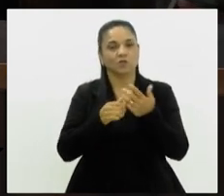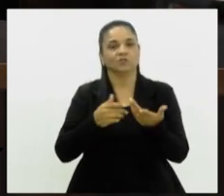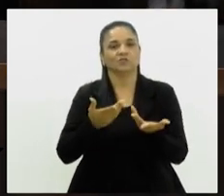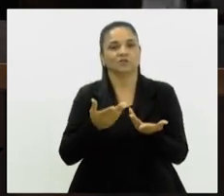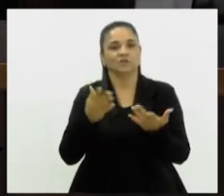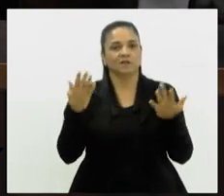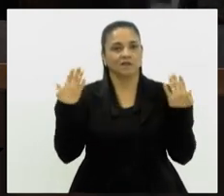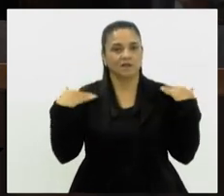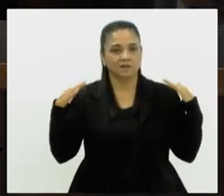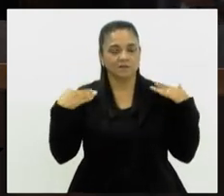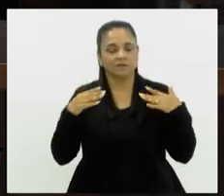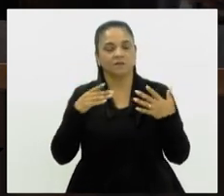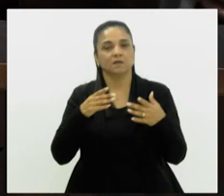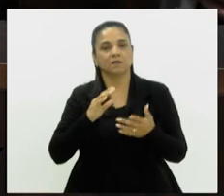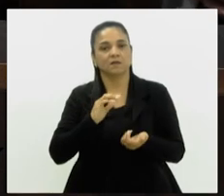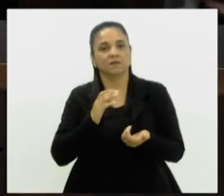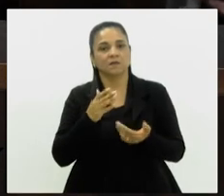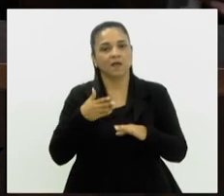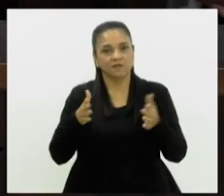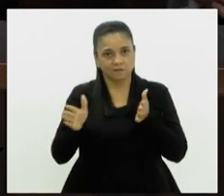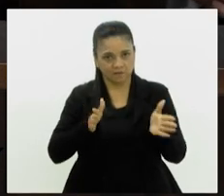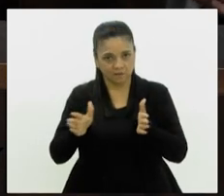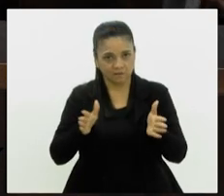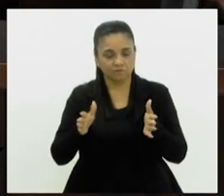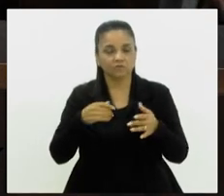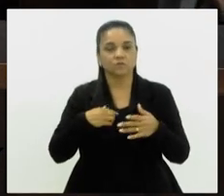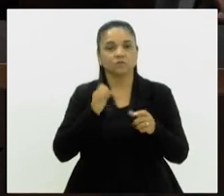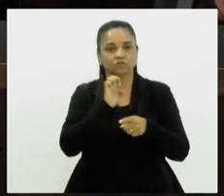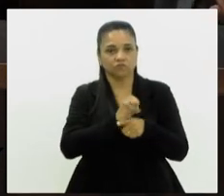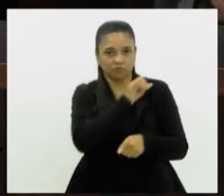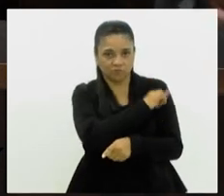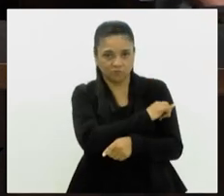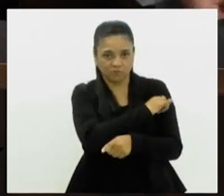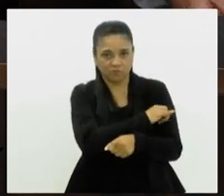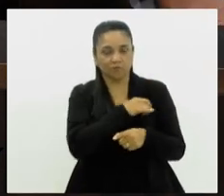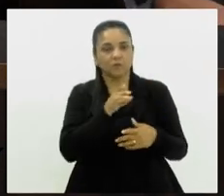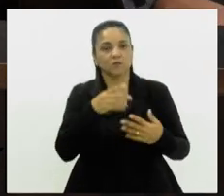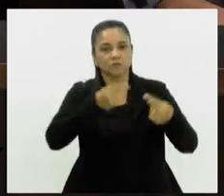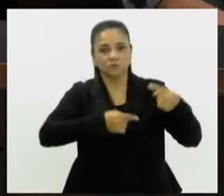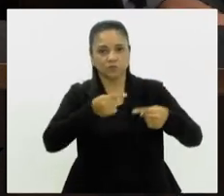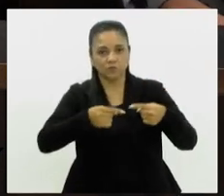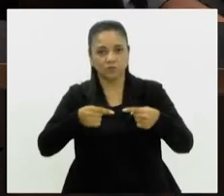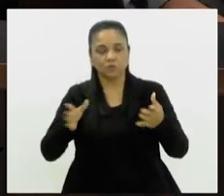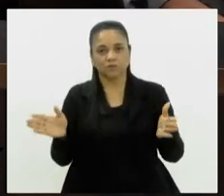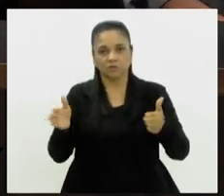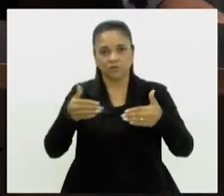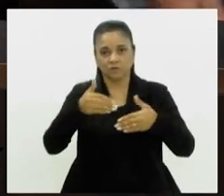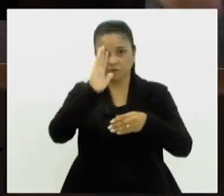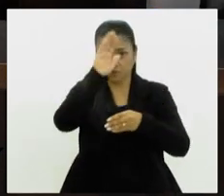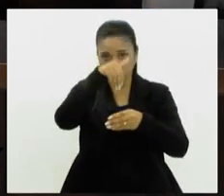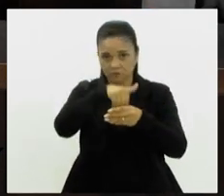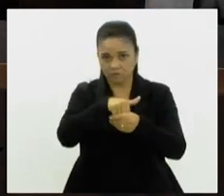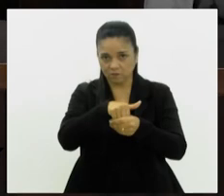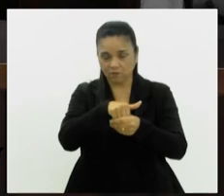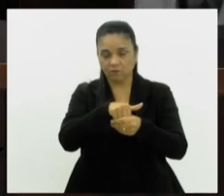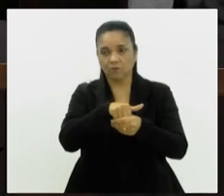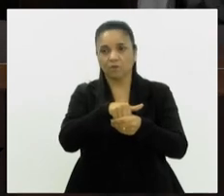do Estado do Rio de Janeiro. Em discussão, não havendo quem queira discutir, em